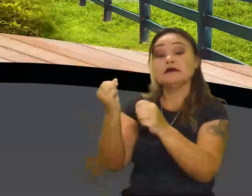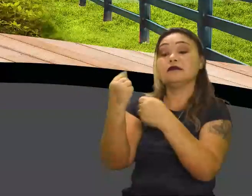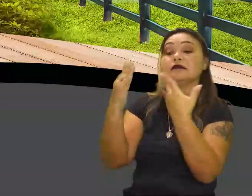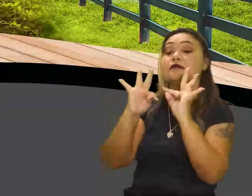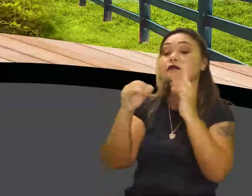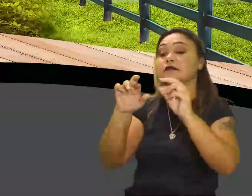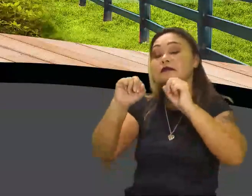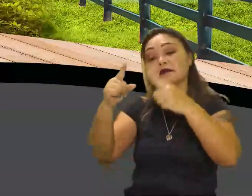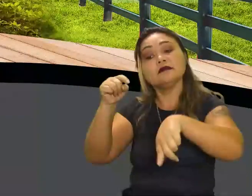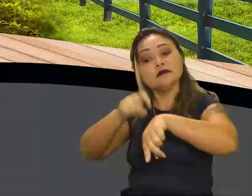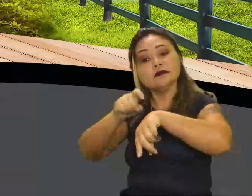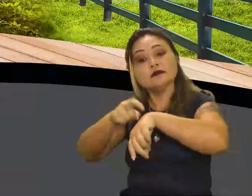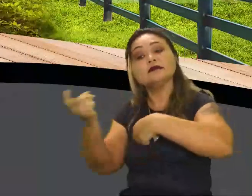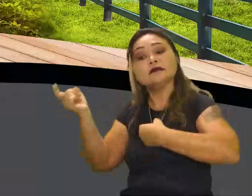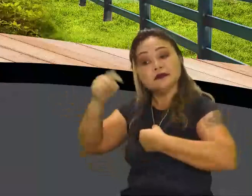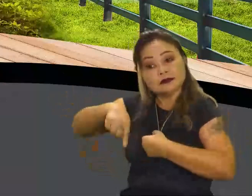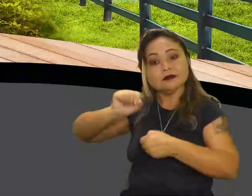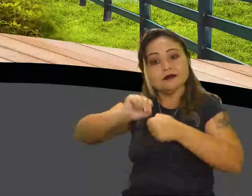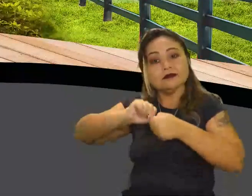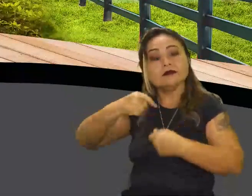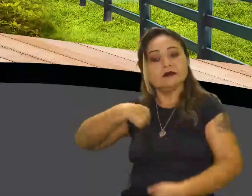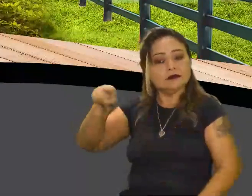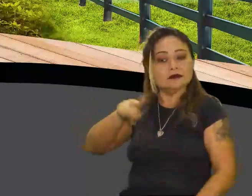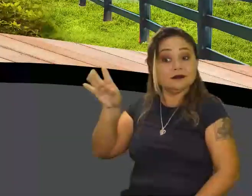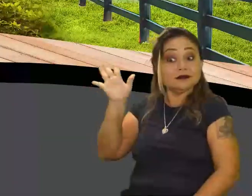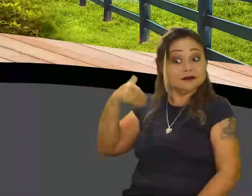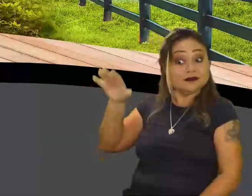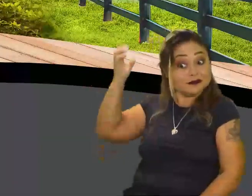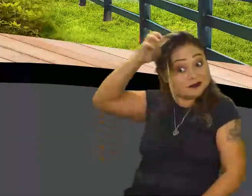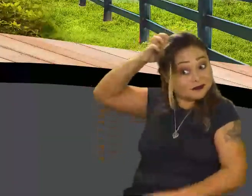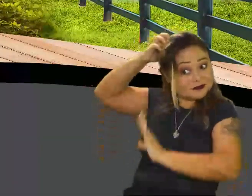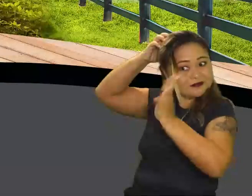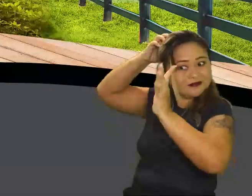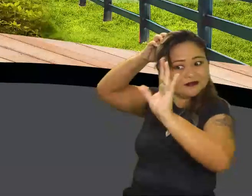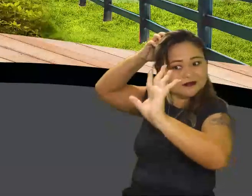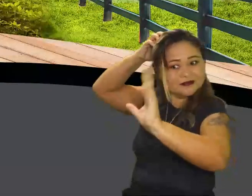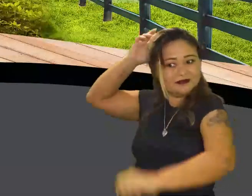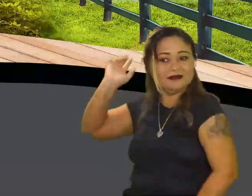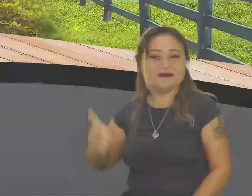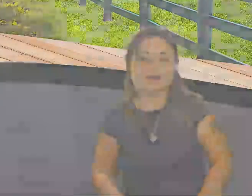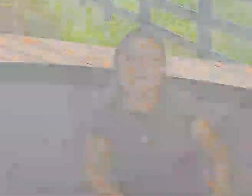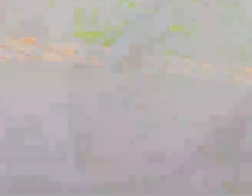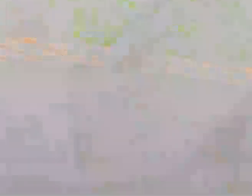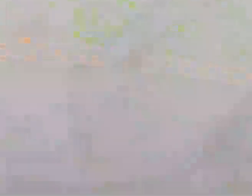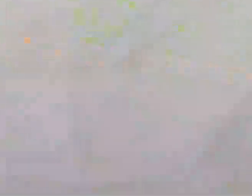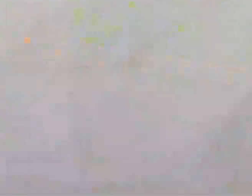da aula geral. Daqui a pouco nós voltamos. Eu, a professora Aldelina. Tchau, gente!